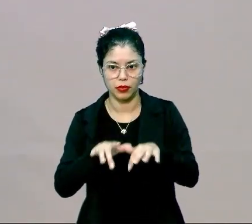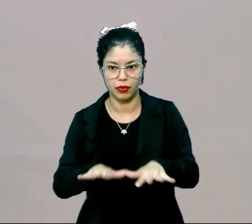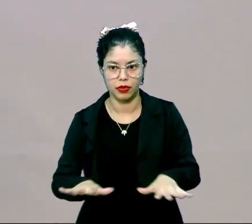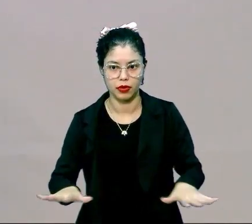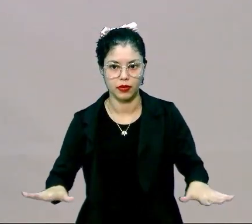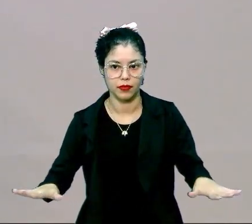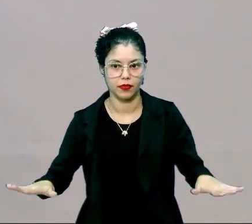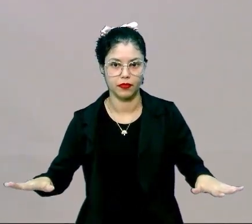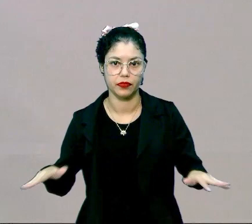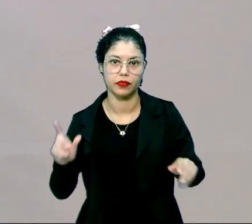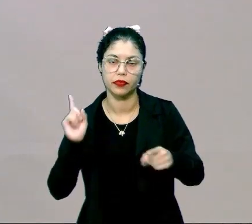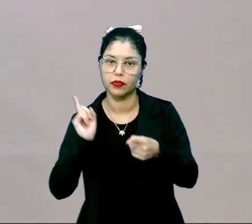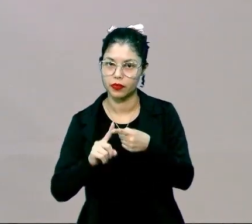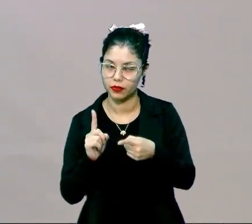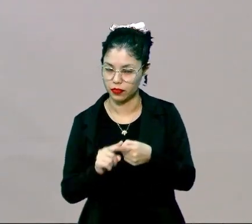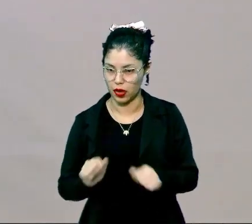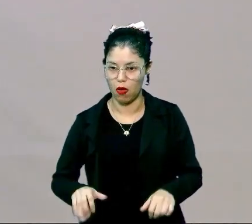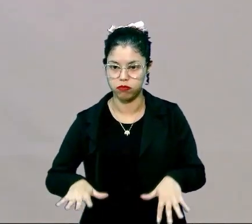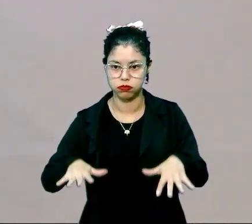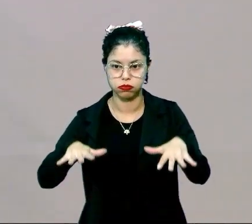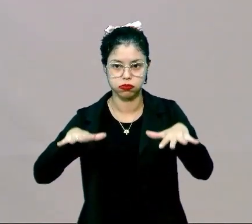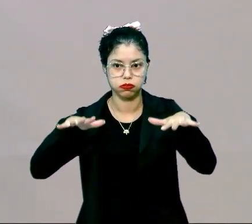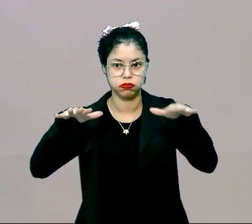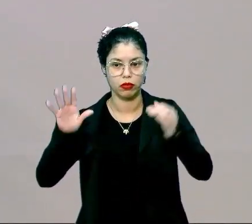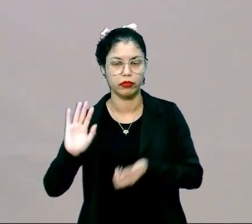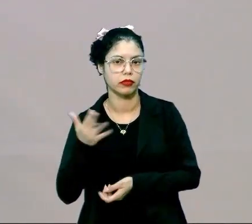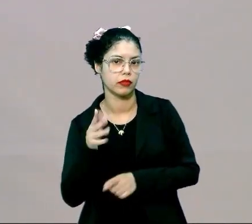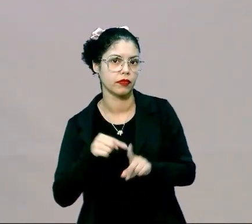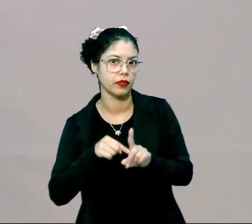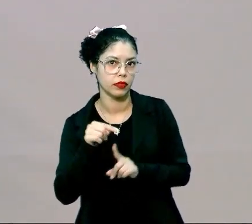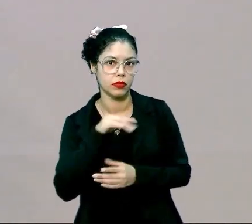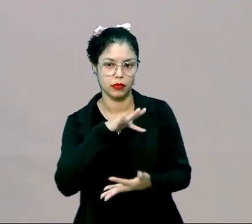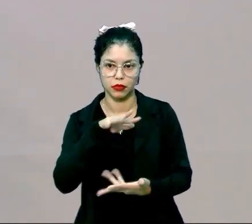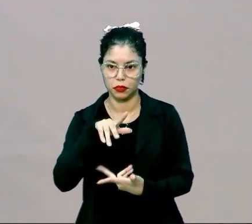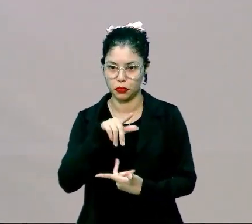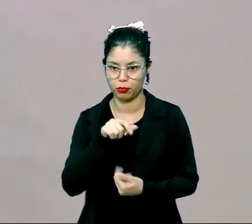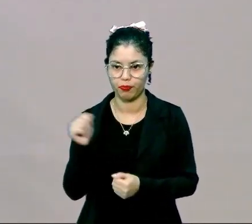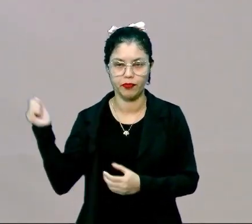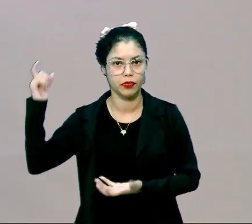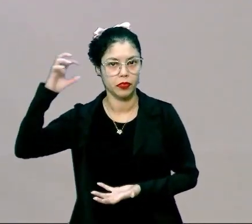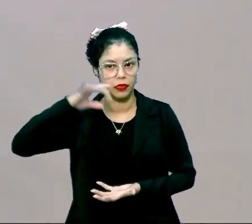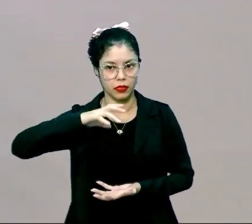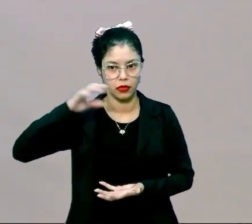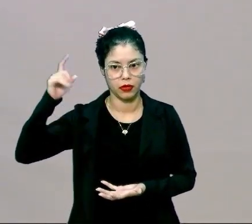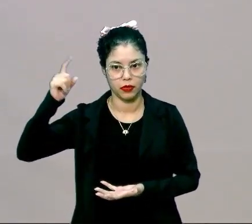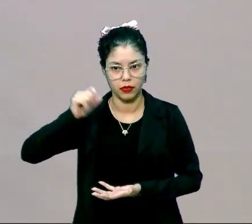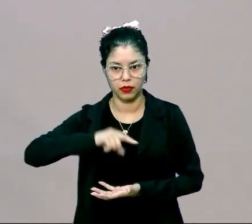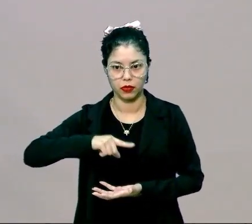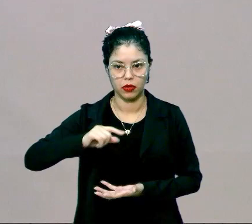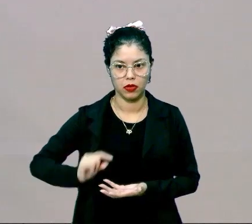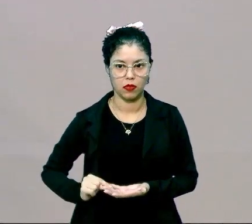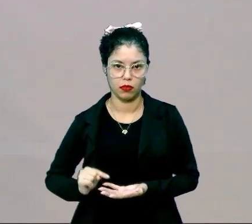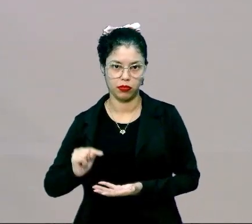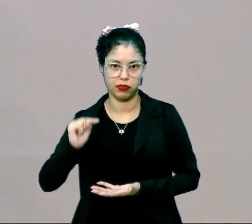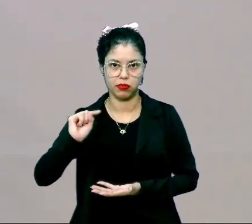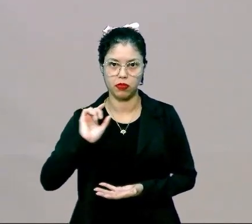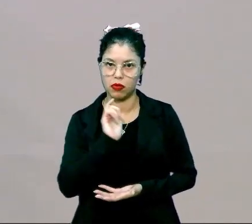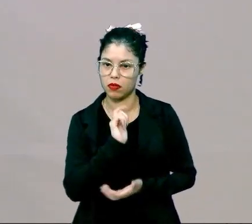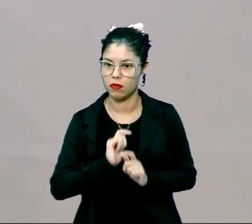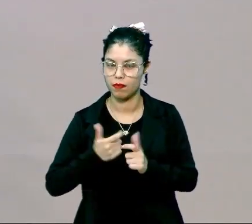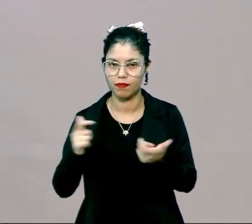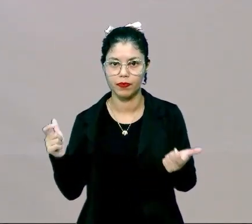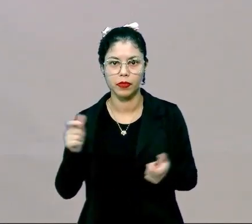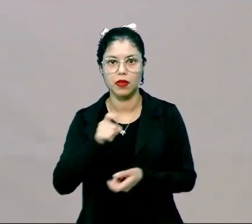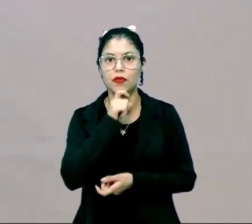calotas polares? Nós sabemos que há um aumento médio da temperatura do planeta. Então, se a temperatura média do planeta está aumentando,